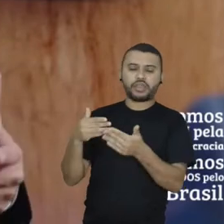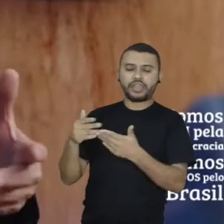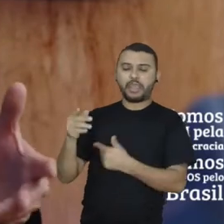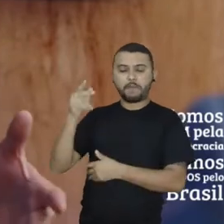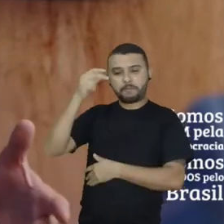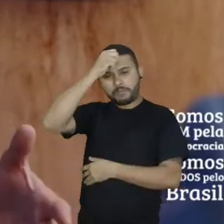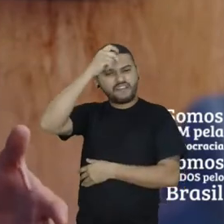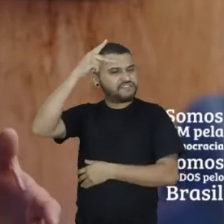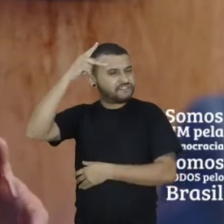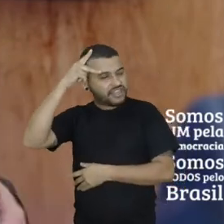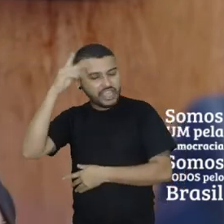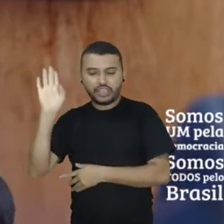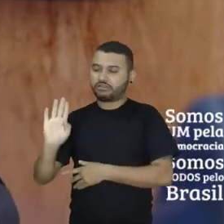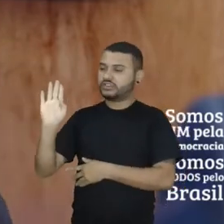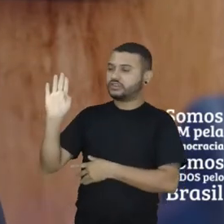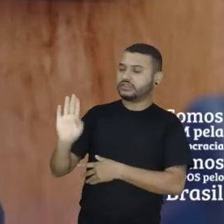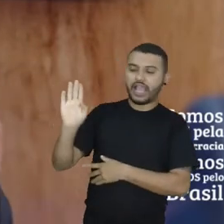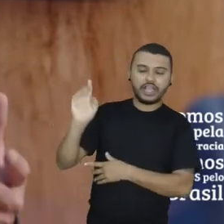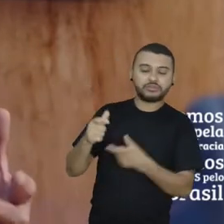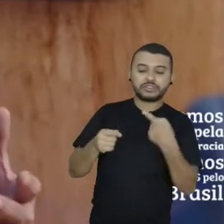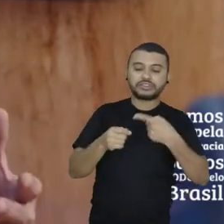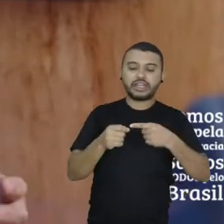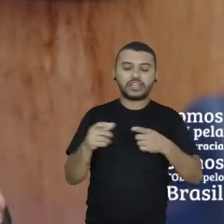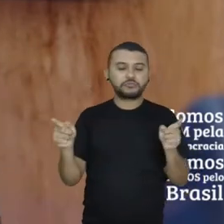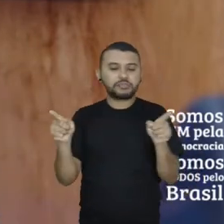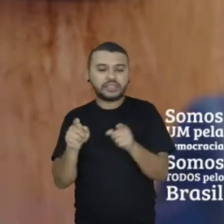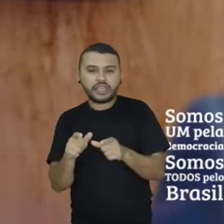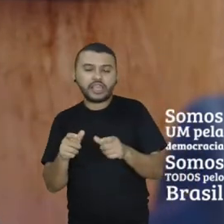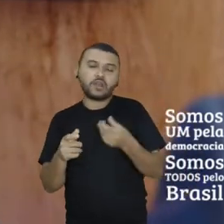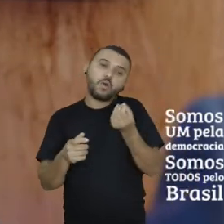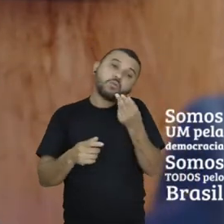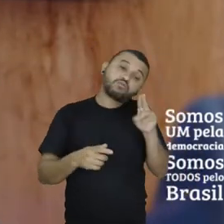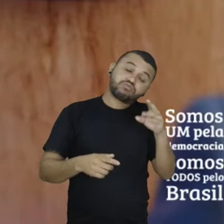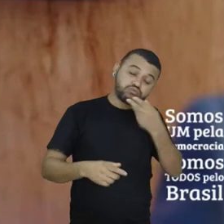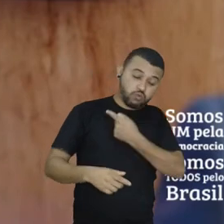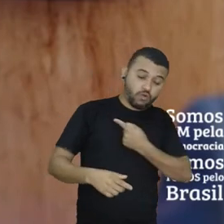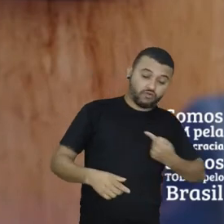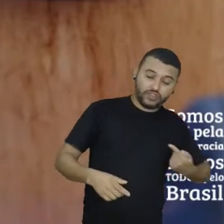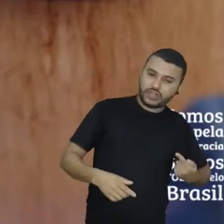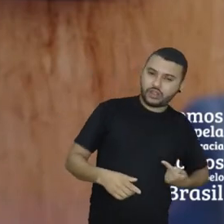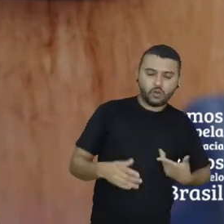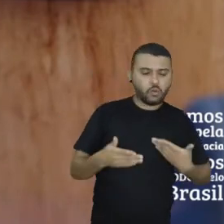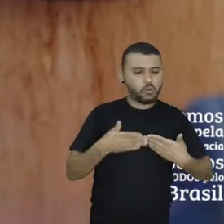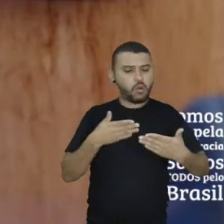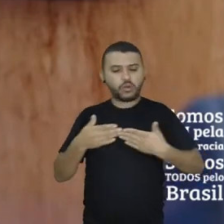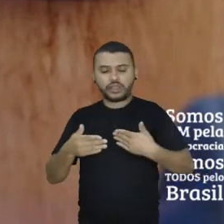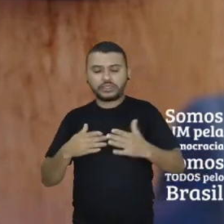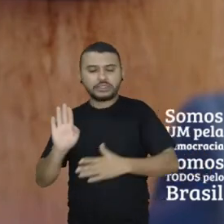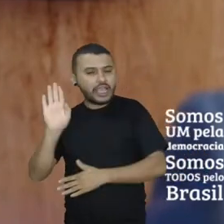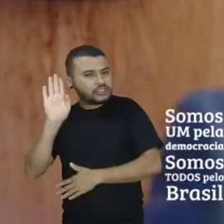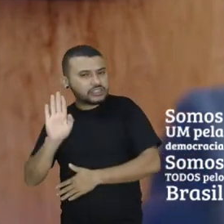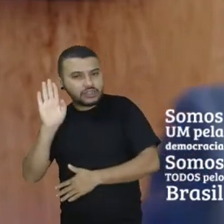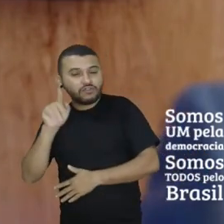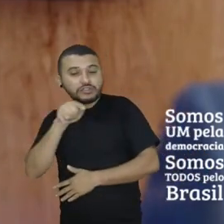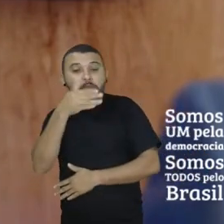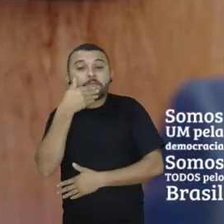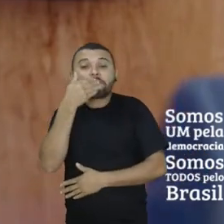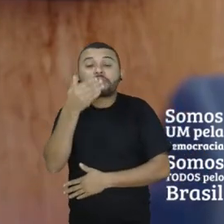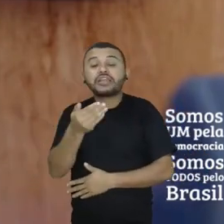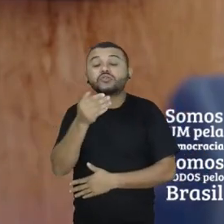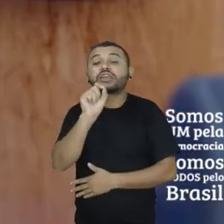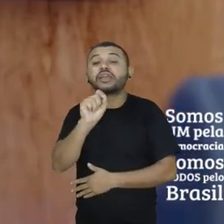uma cidade pequena, pode ser governador, pode ser o que for. Você pede ao eleitor